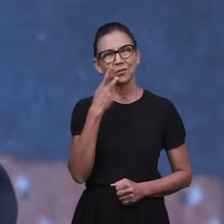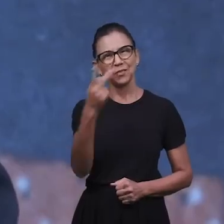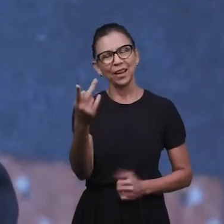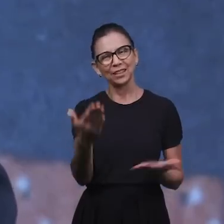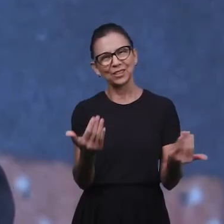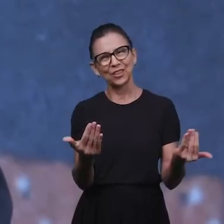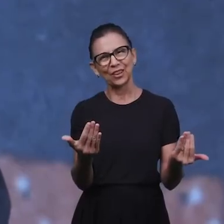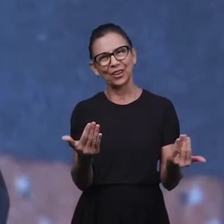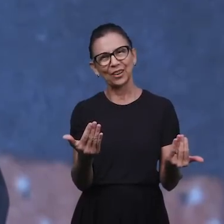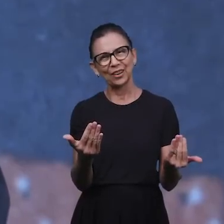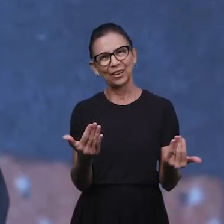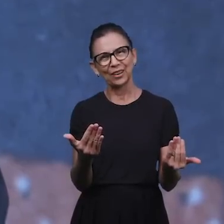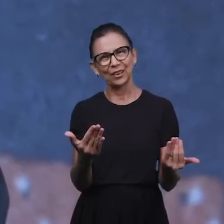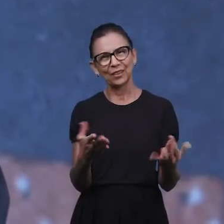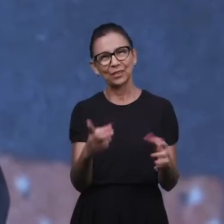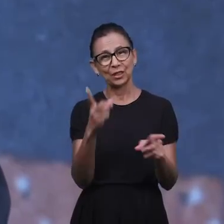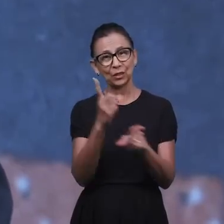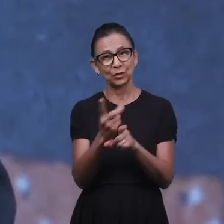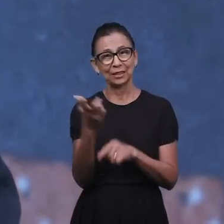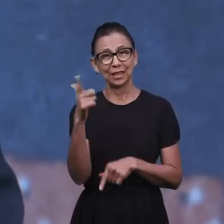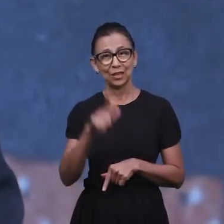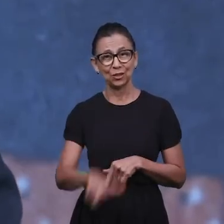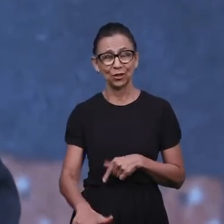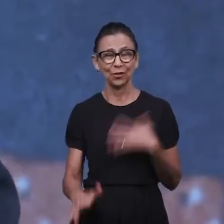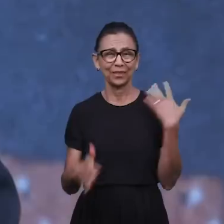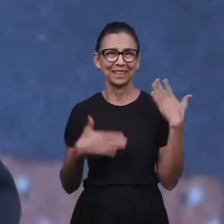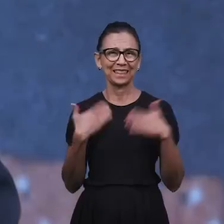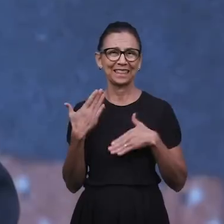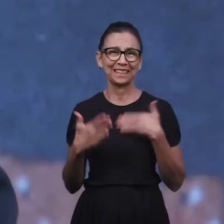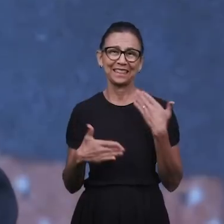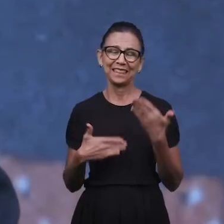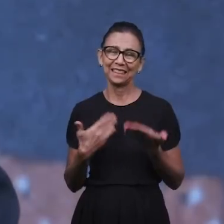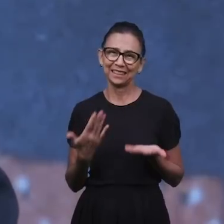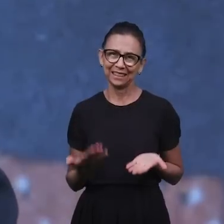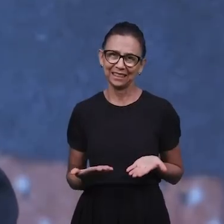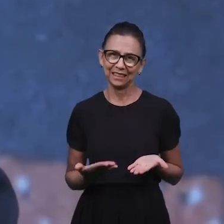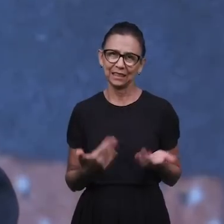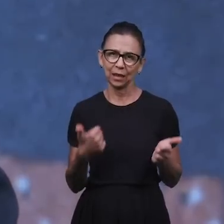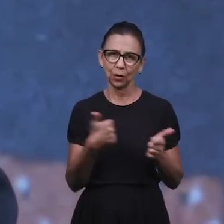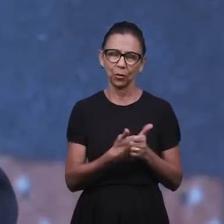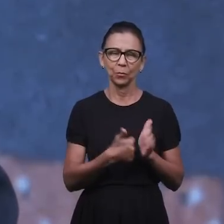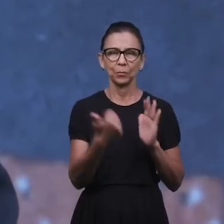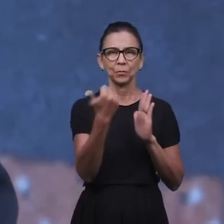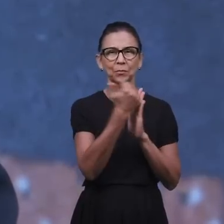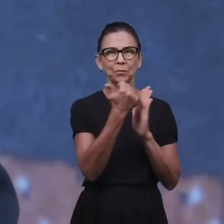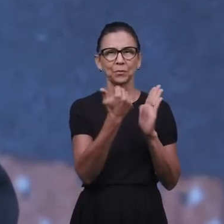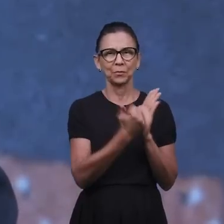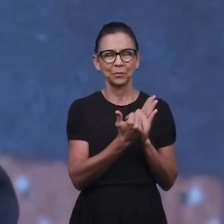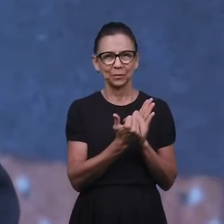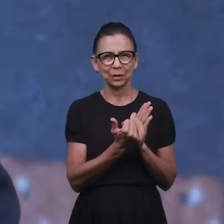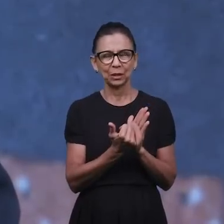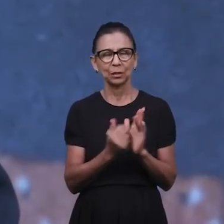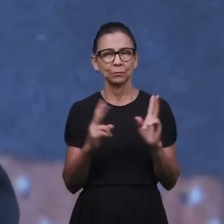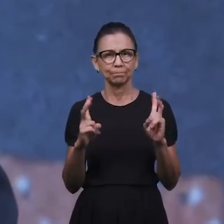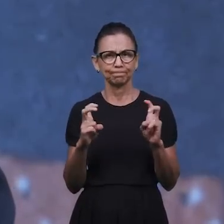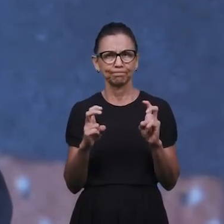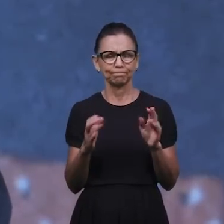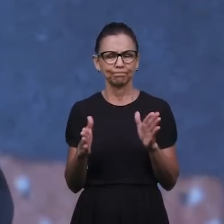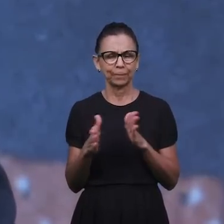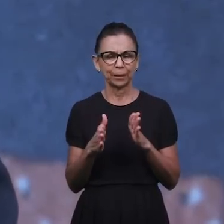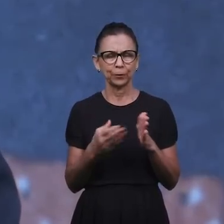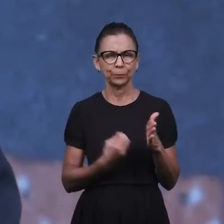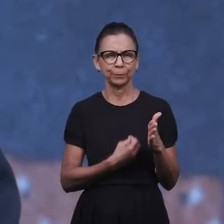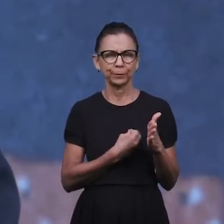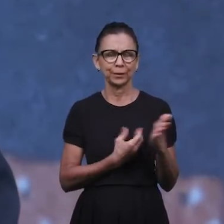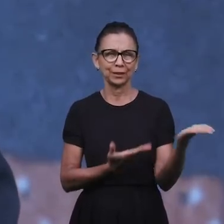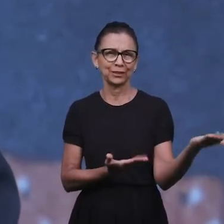Fala, jovem! Que alegria nos encontrarmos novamente, mais uma edição do programa Os Dias da Minha